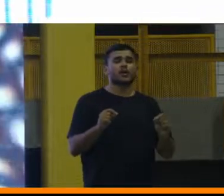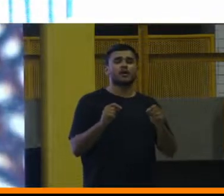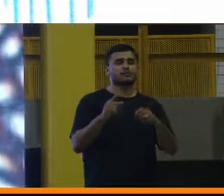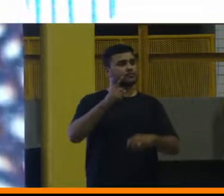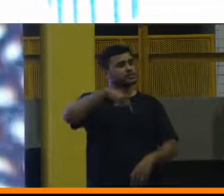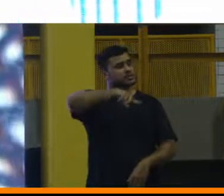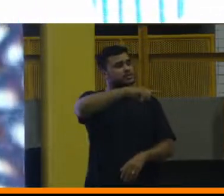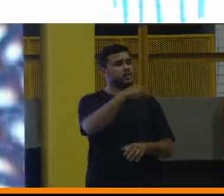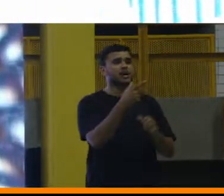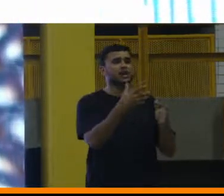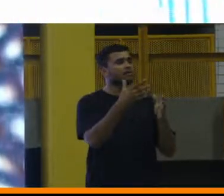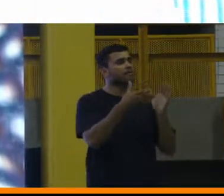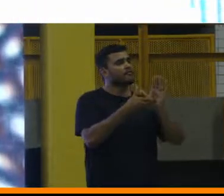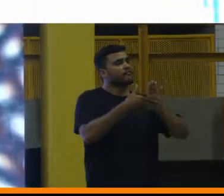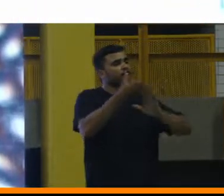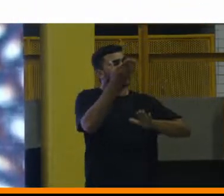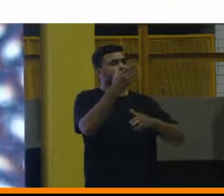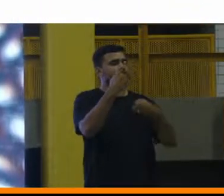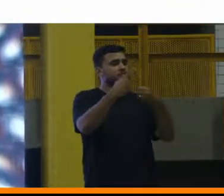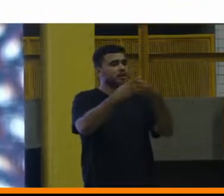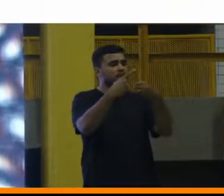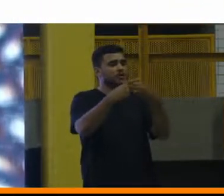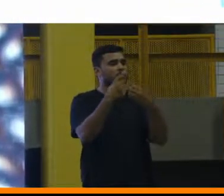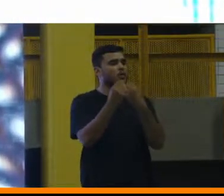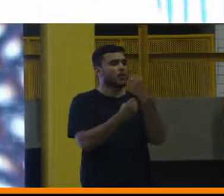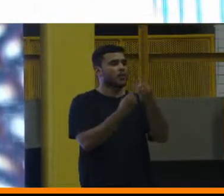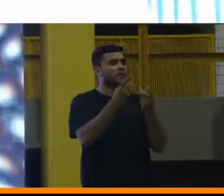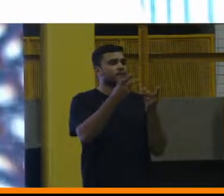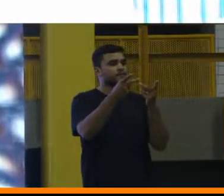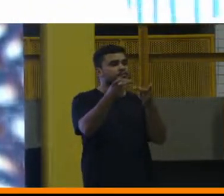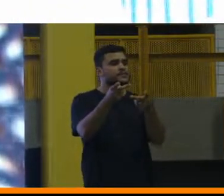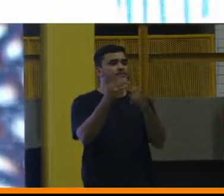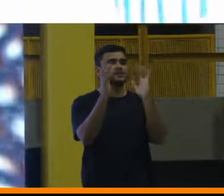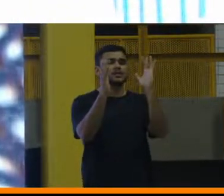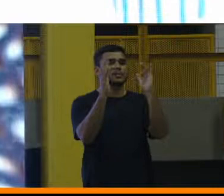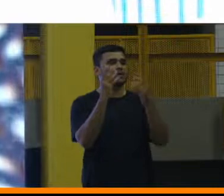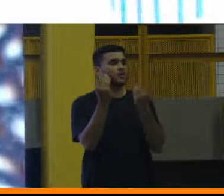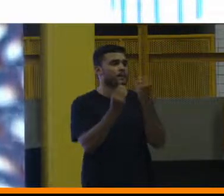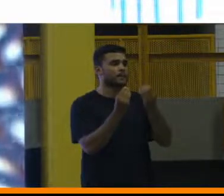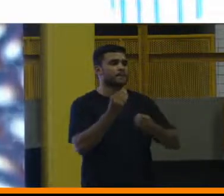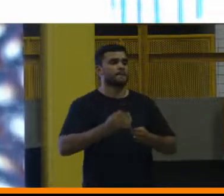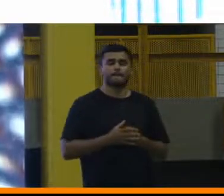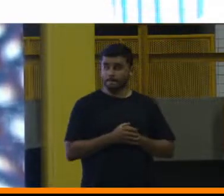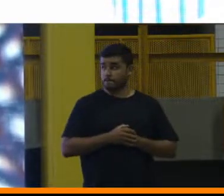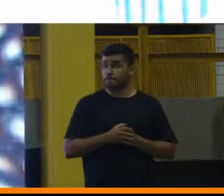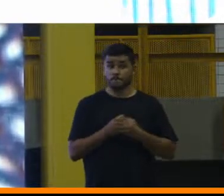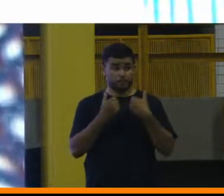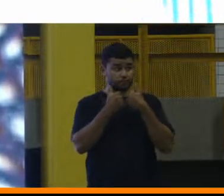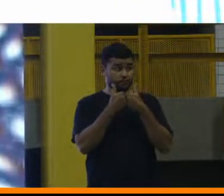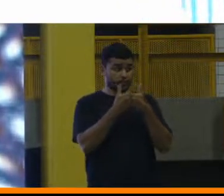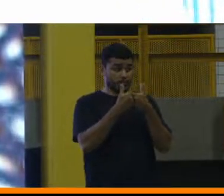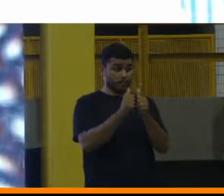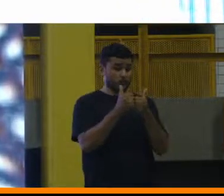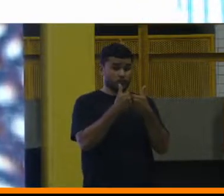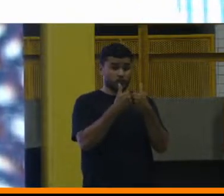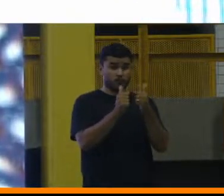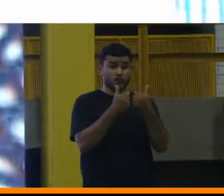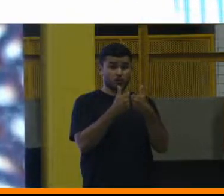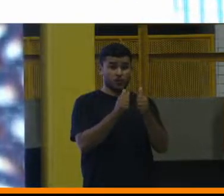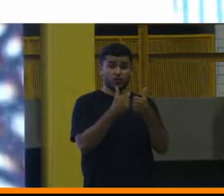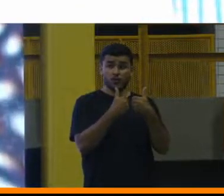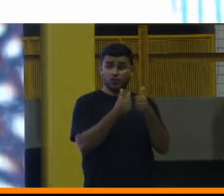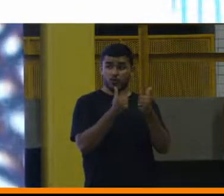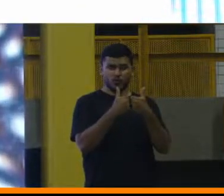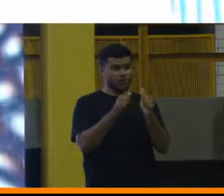interior, está no ônibus. Se esse ônibus estiver em movimento com